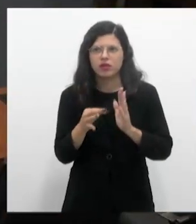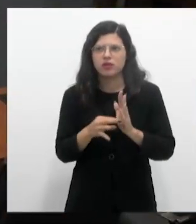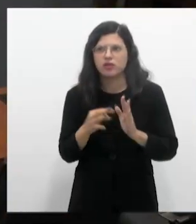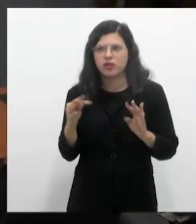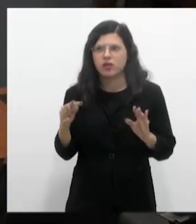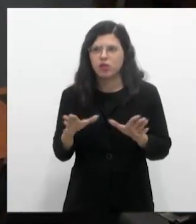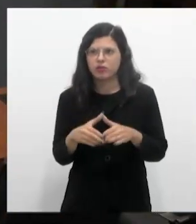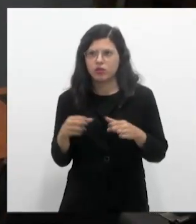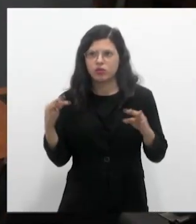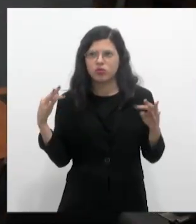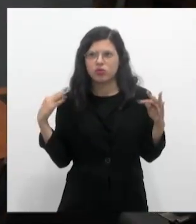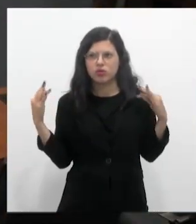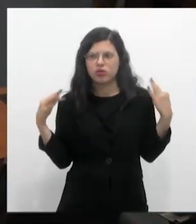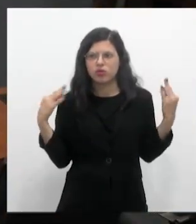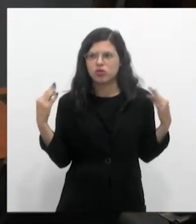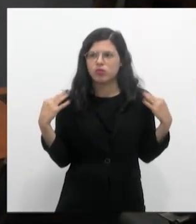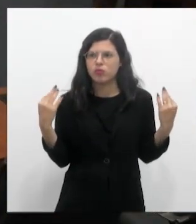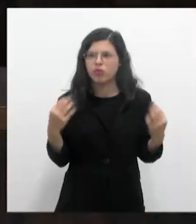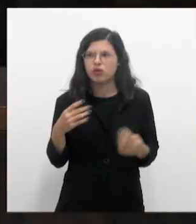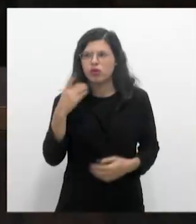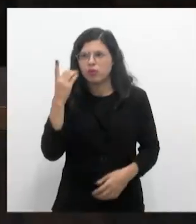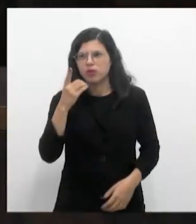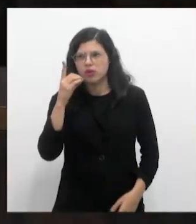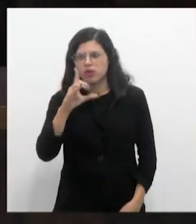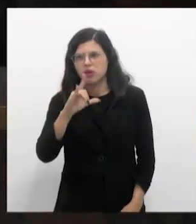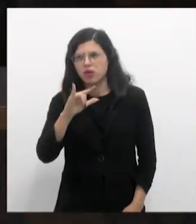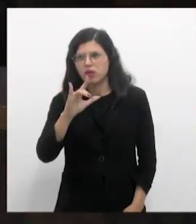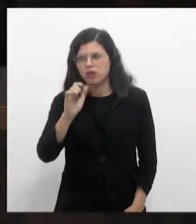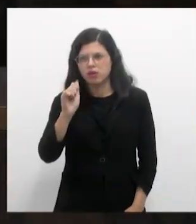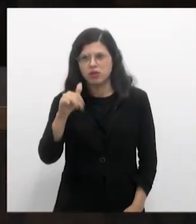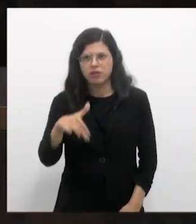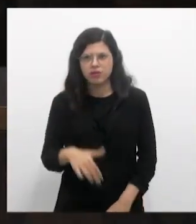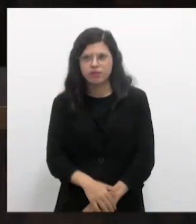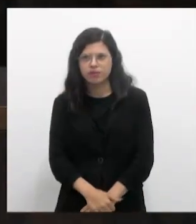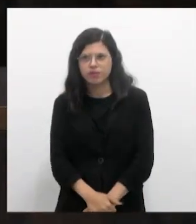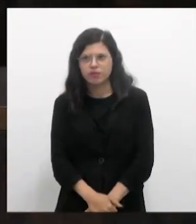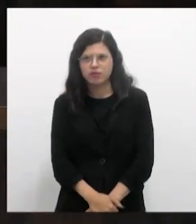turismo, eu queria designar a deputada Lilian.